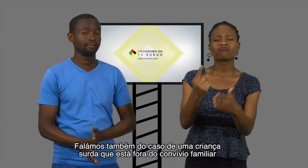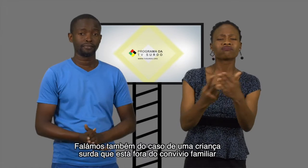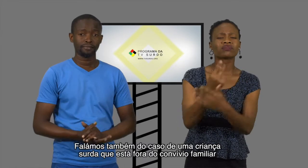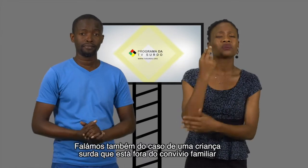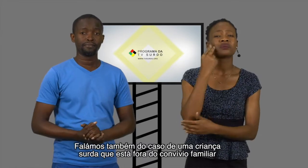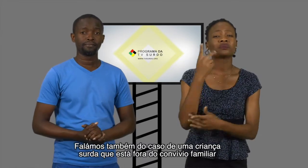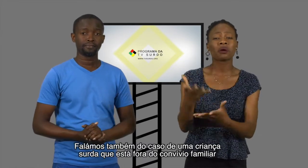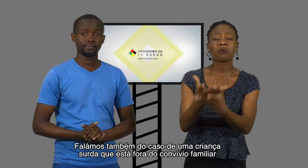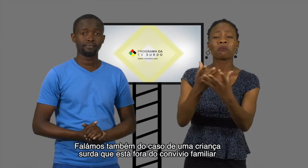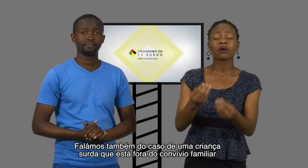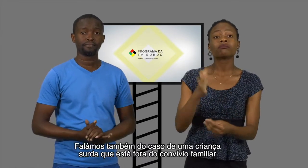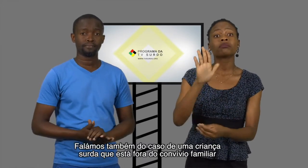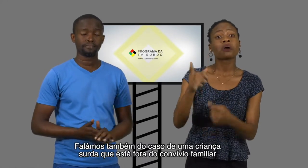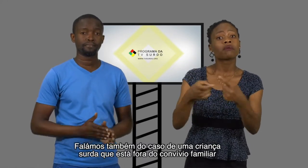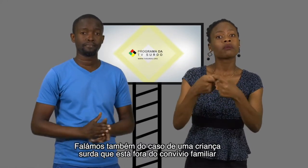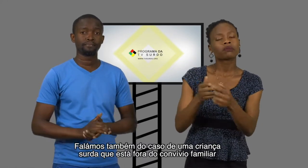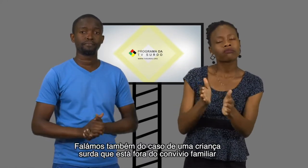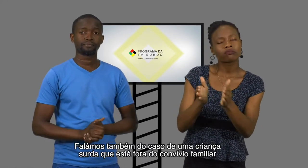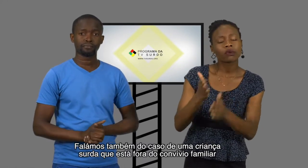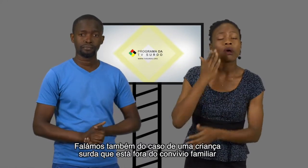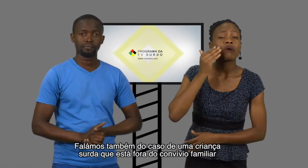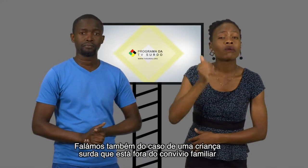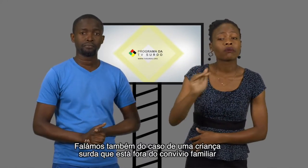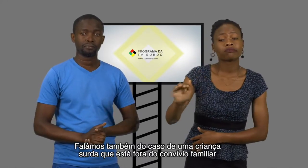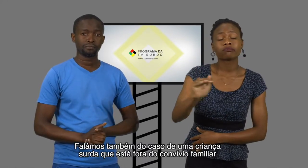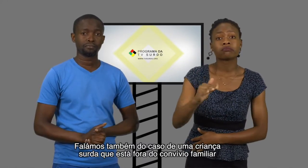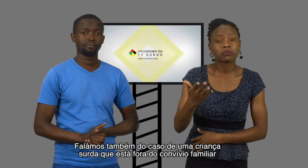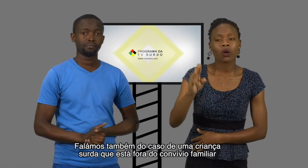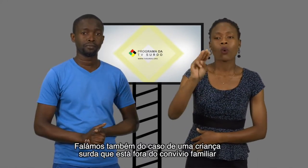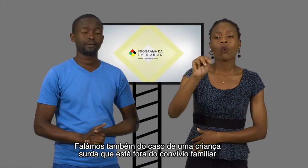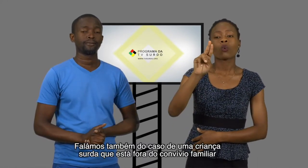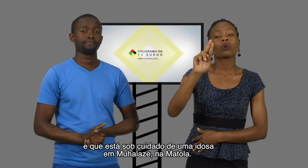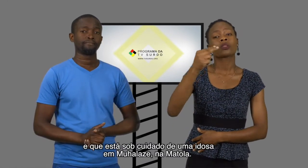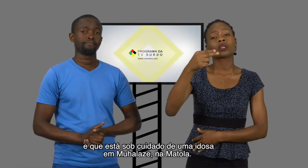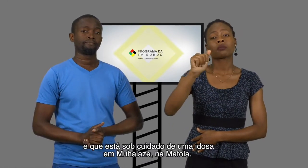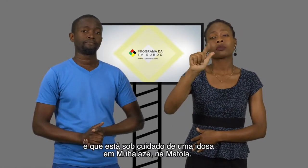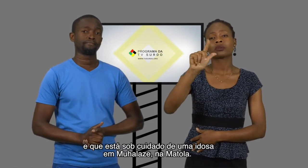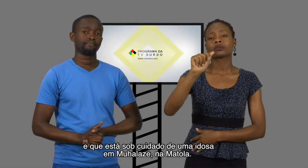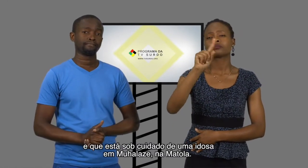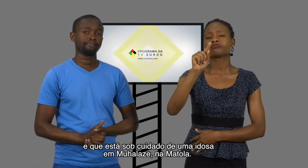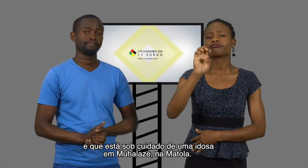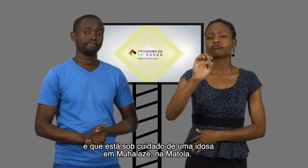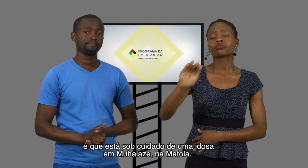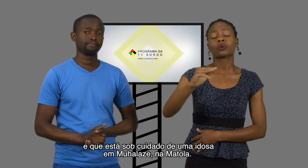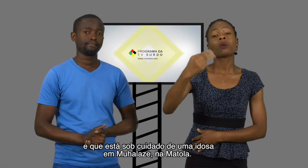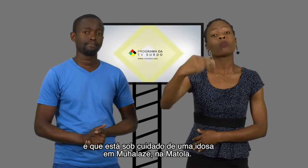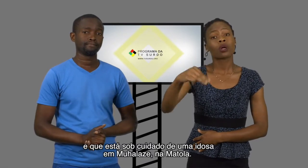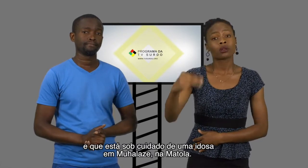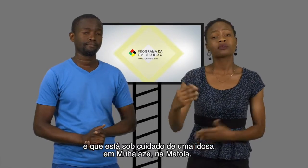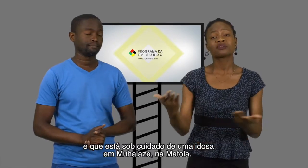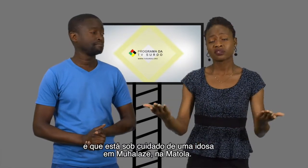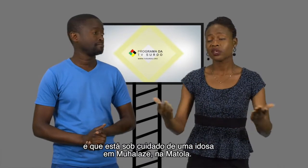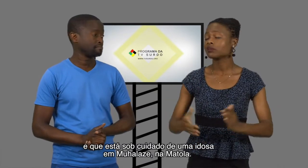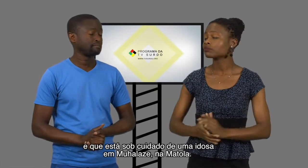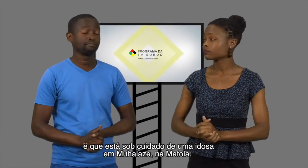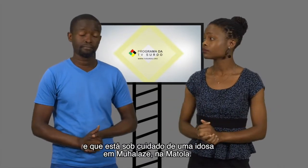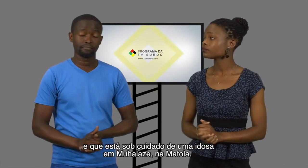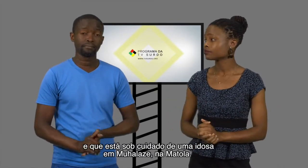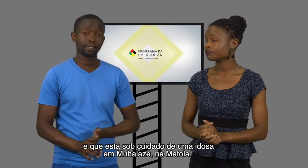também do caso de uma criança surda que está fora do convívio familiar e que está sob o cuidado de uma idosa